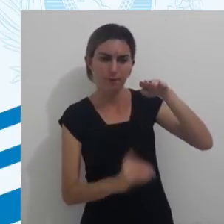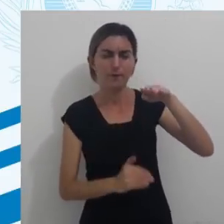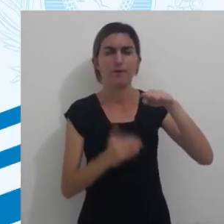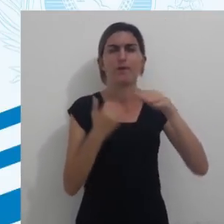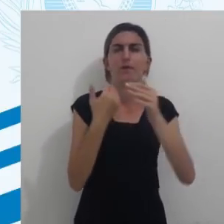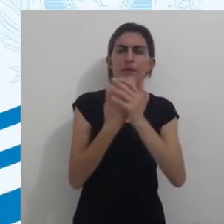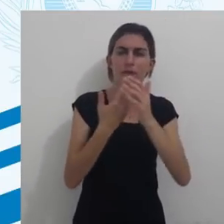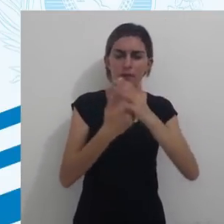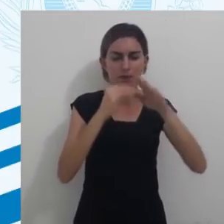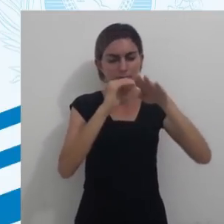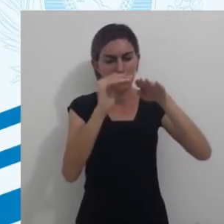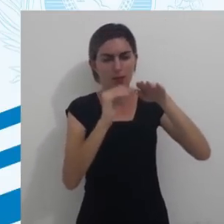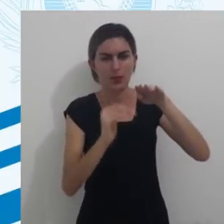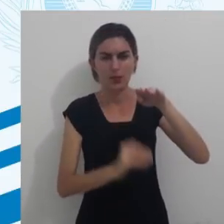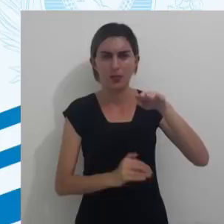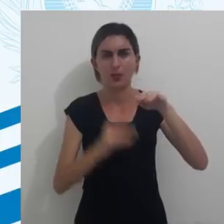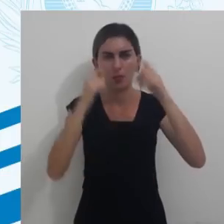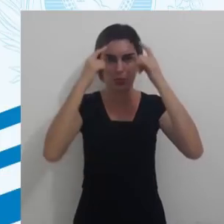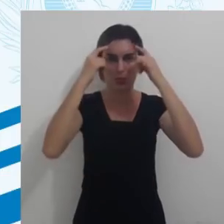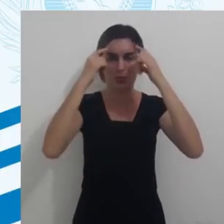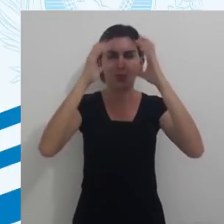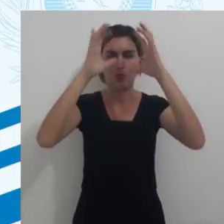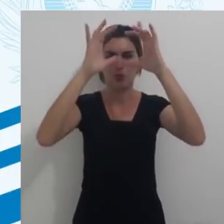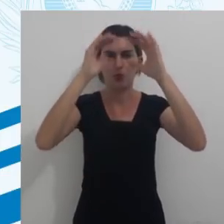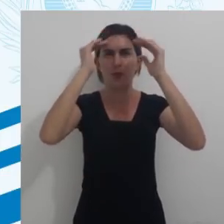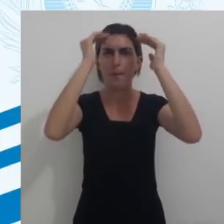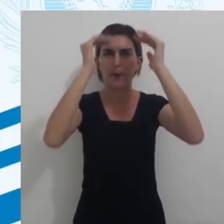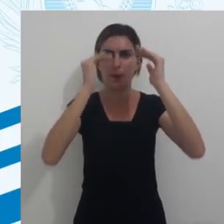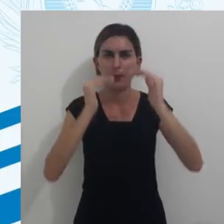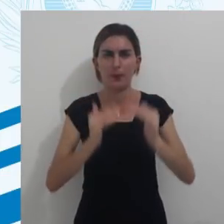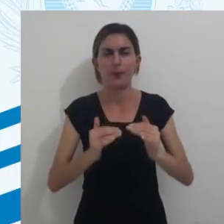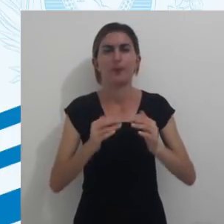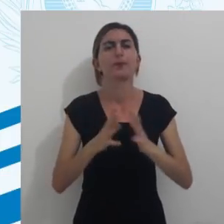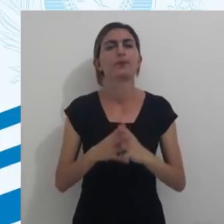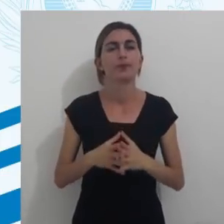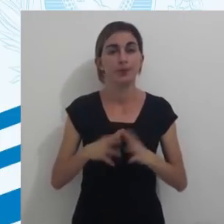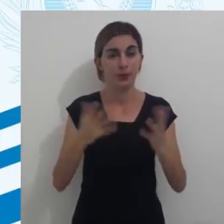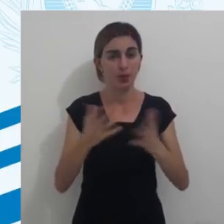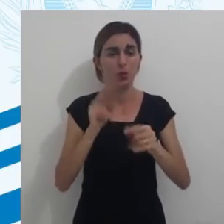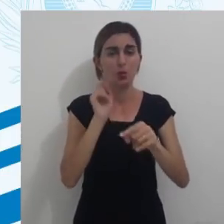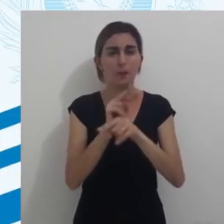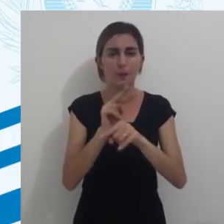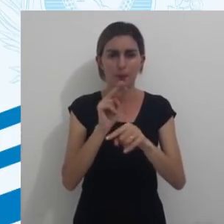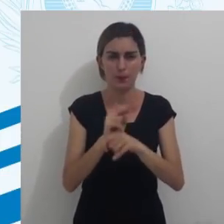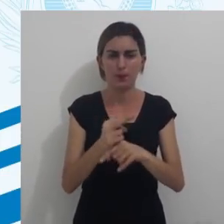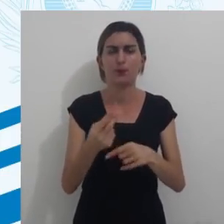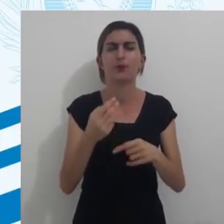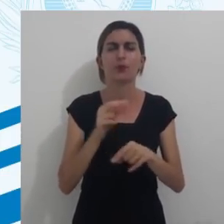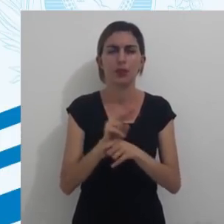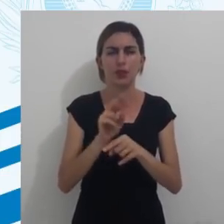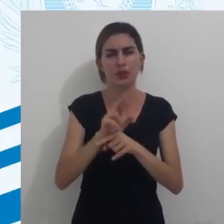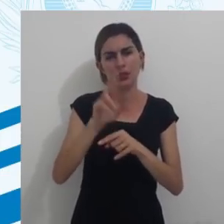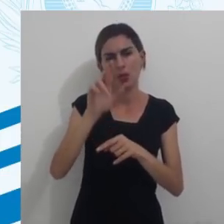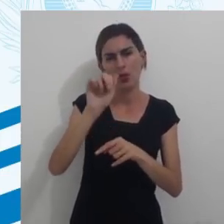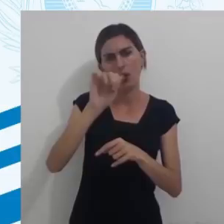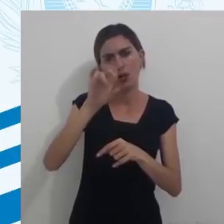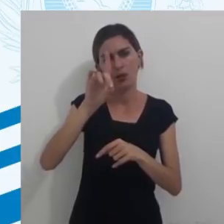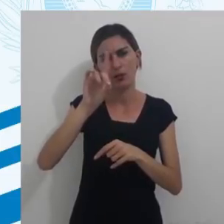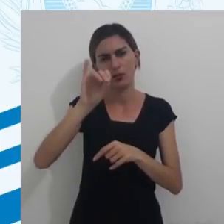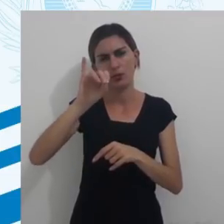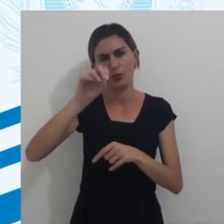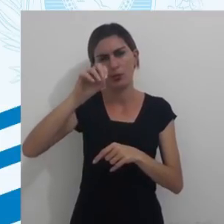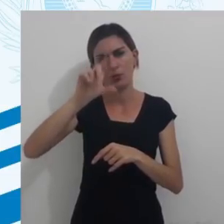por exemplo, a do cérebro. Vamos falar agora sobre proteção radiológica. Eu tenho